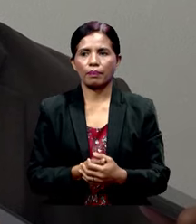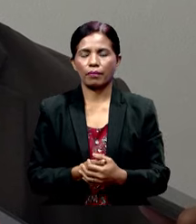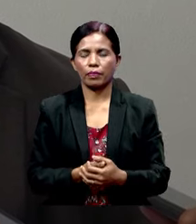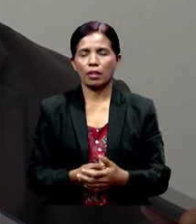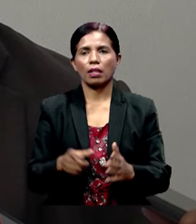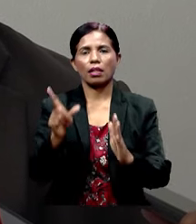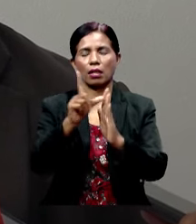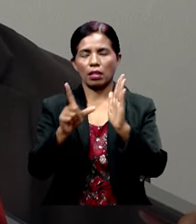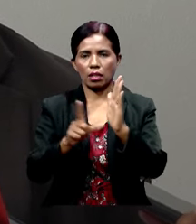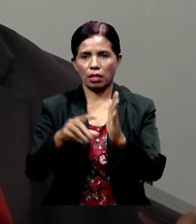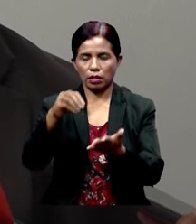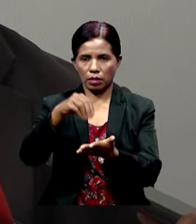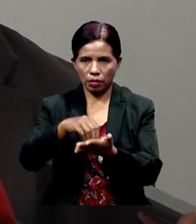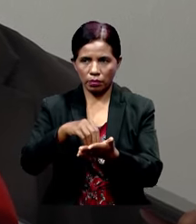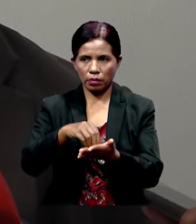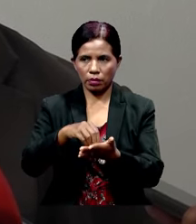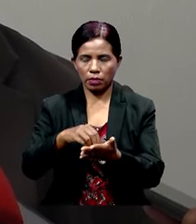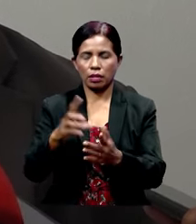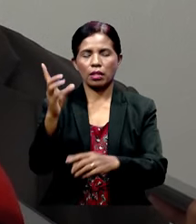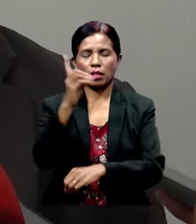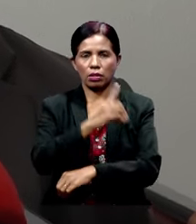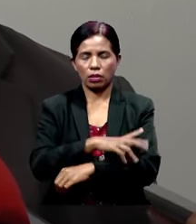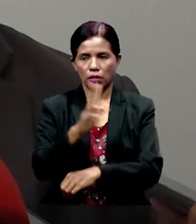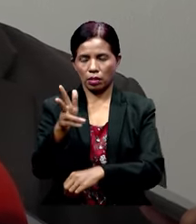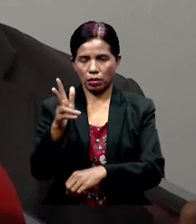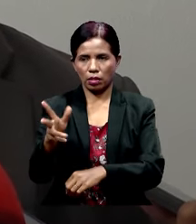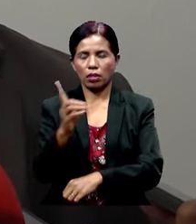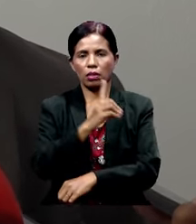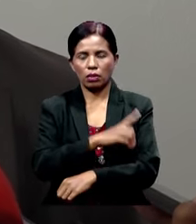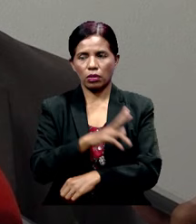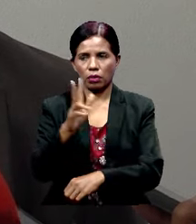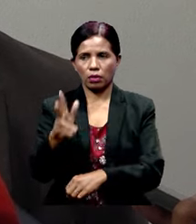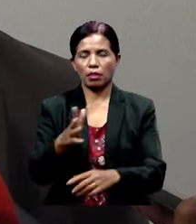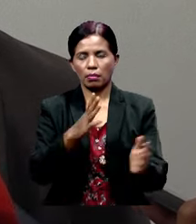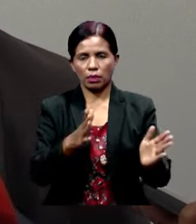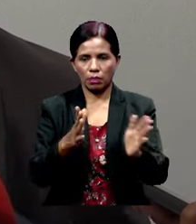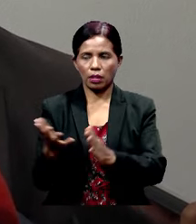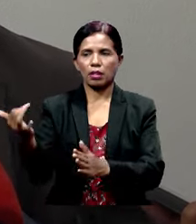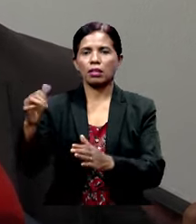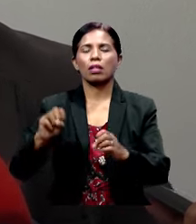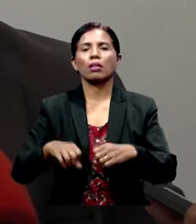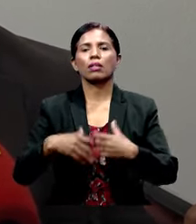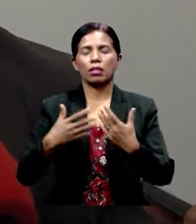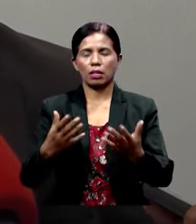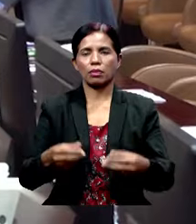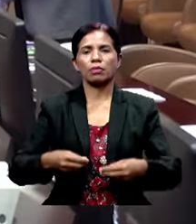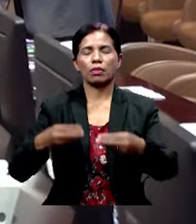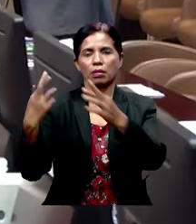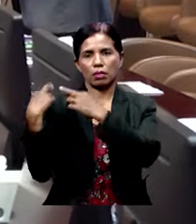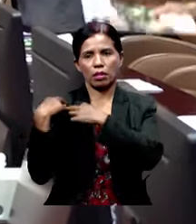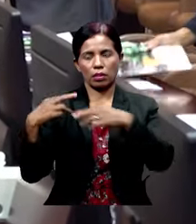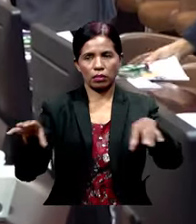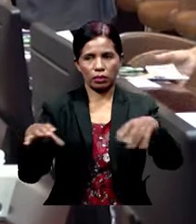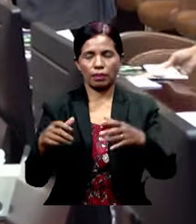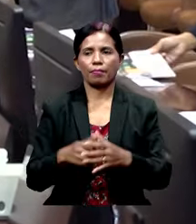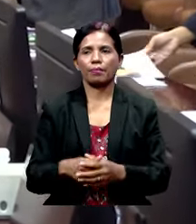resolução na prevê, que está que Loron Tolnulo, então, perante Loron Tolnulo, Laran, preparativo, se rejela, para o Insa tomar de posse.